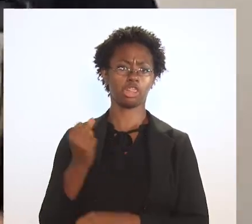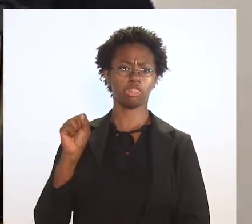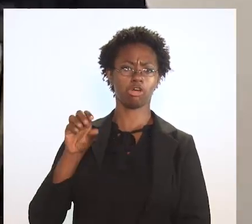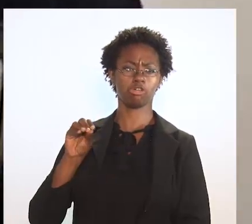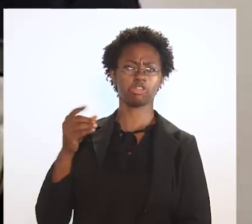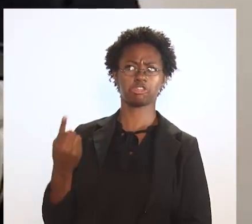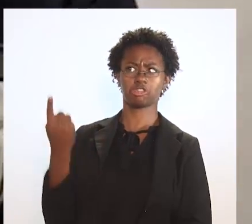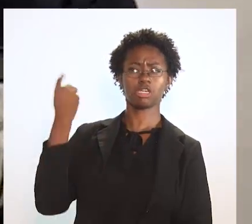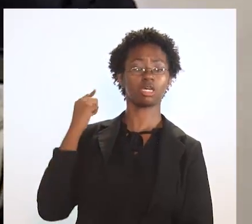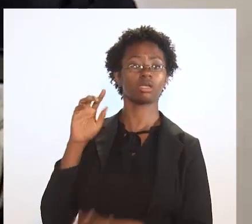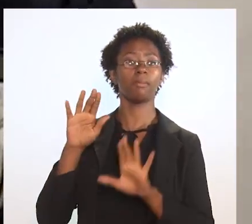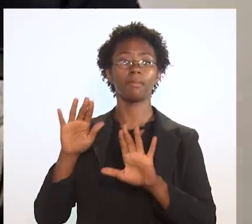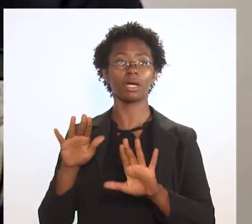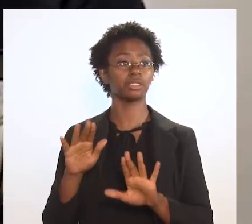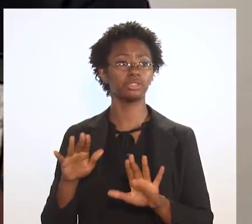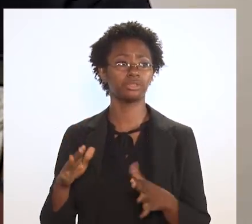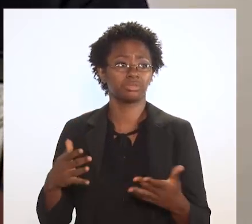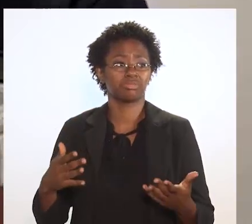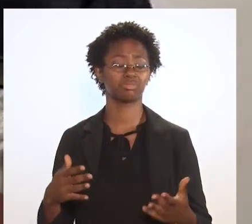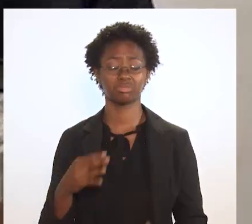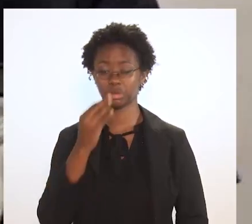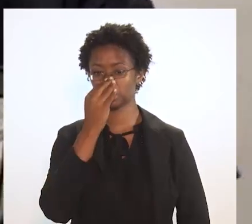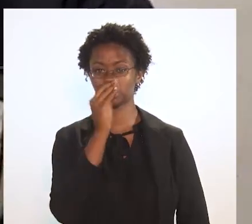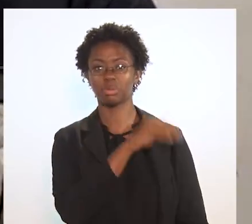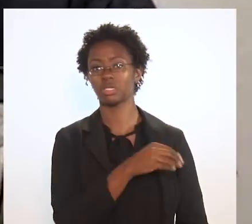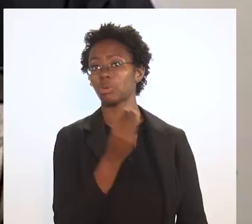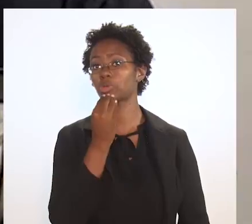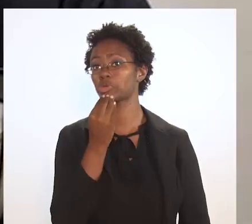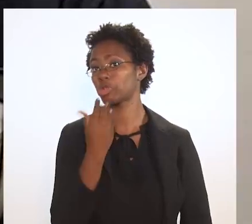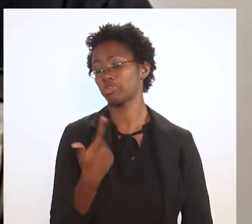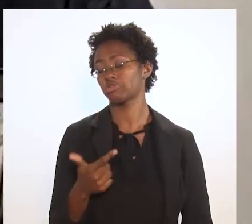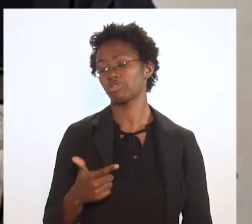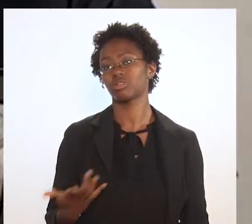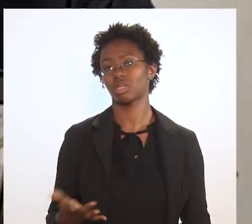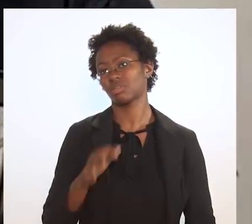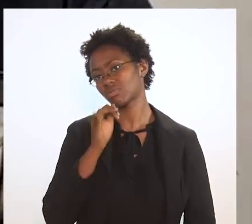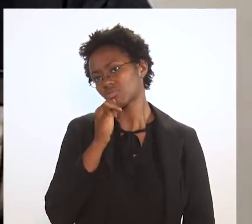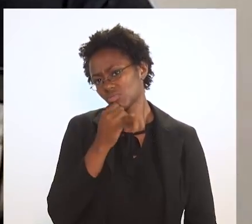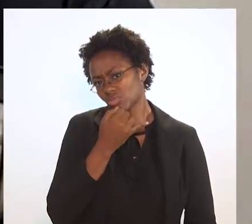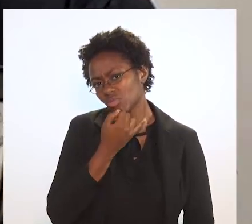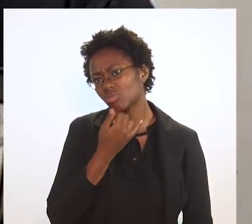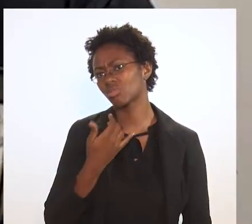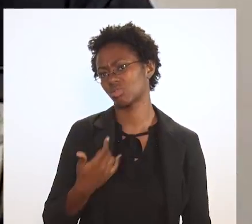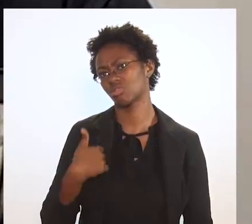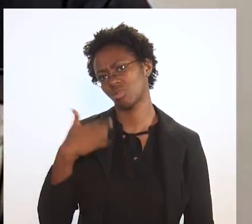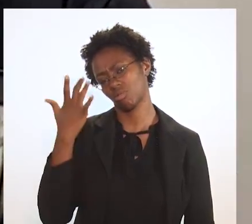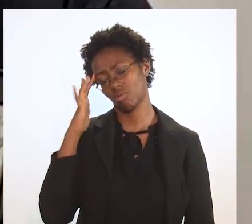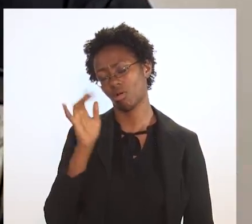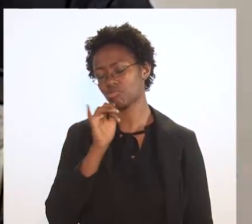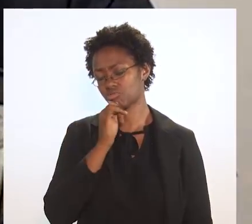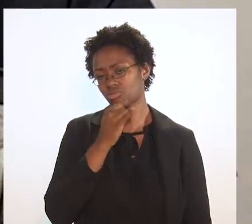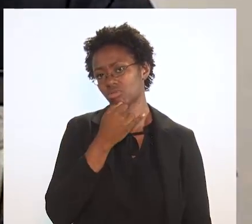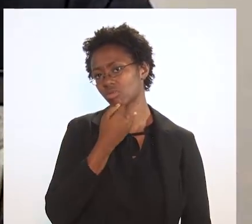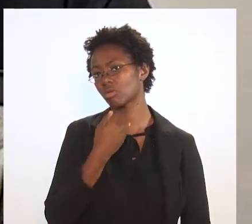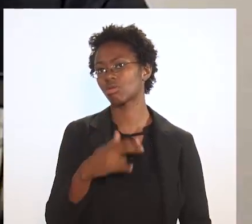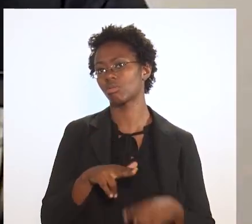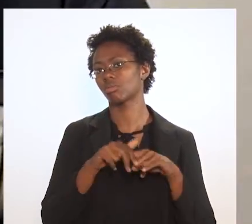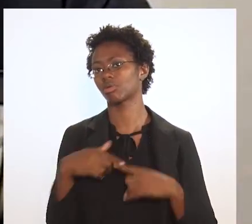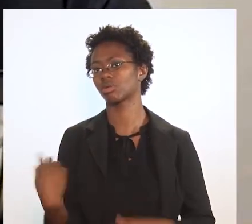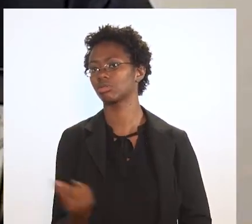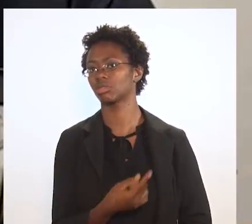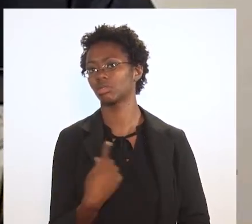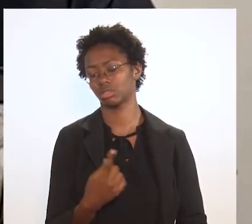80. E, no entanto, eles passam em cima da gente sem dar oportunidade. Isso é muito triste. Acho que sou